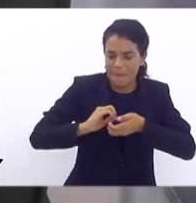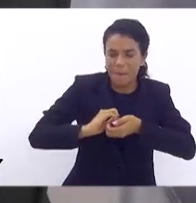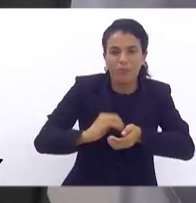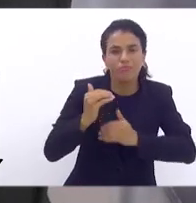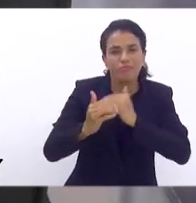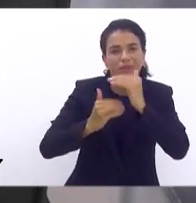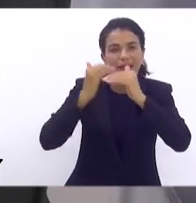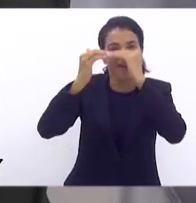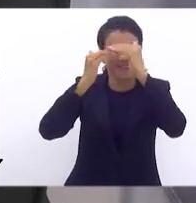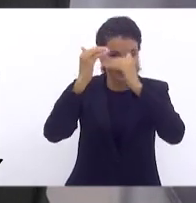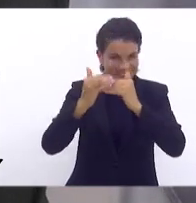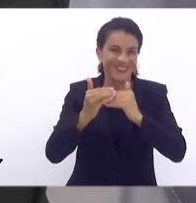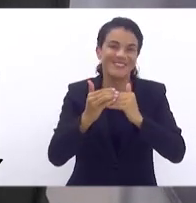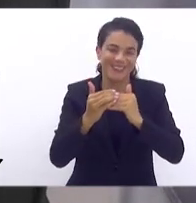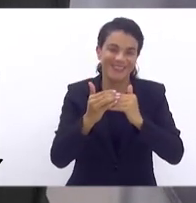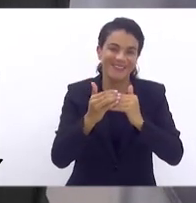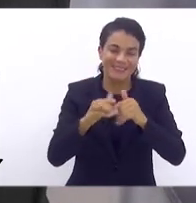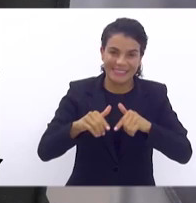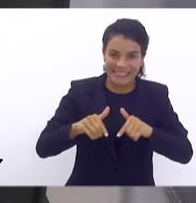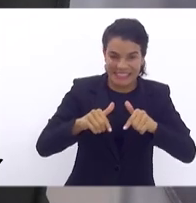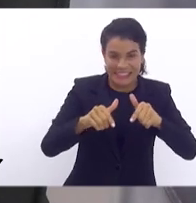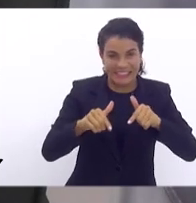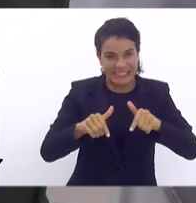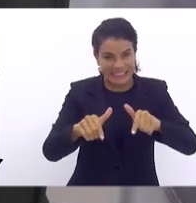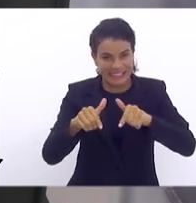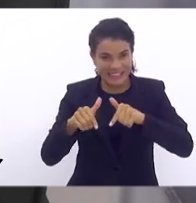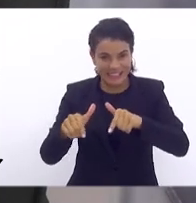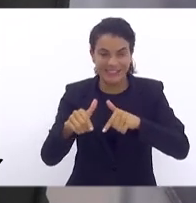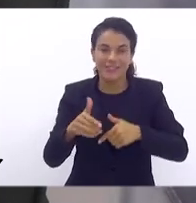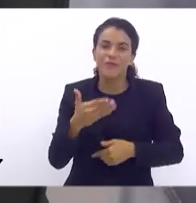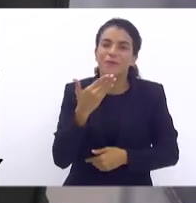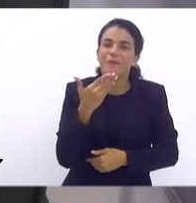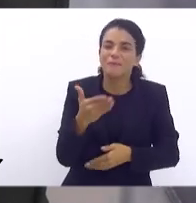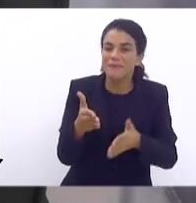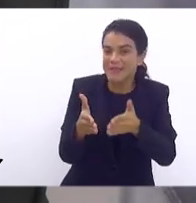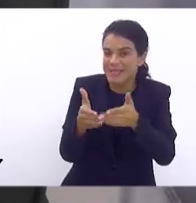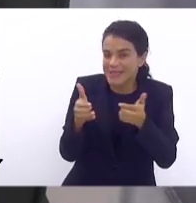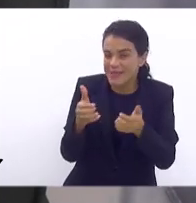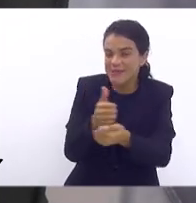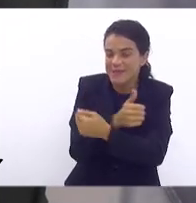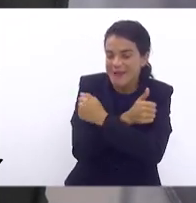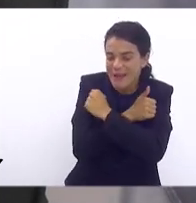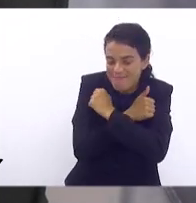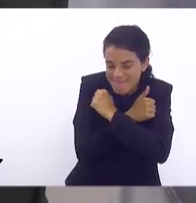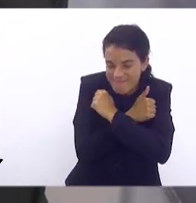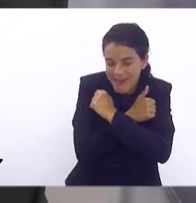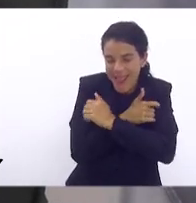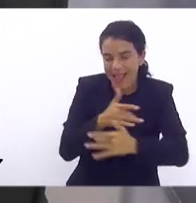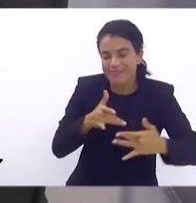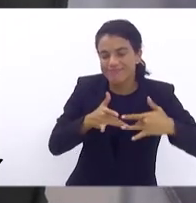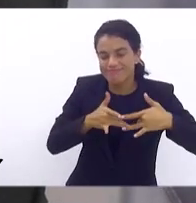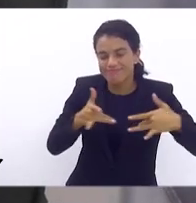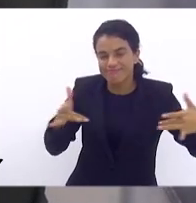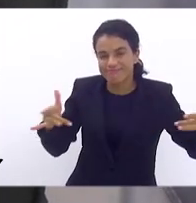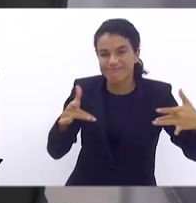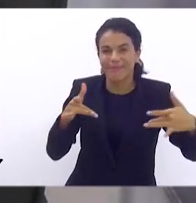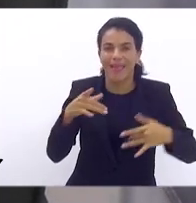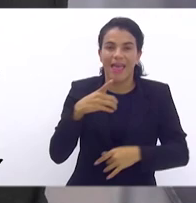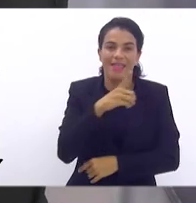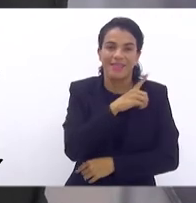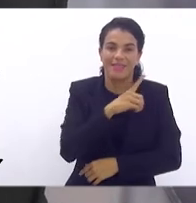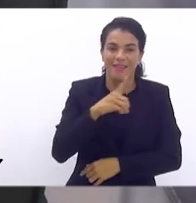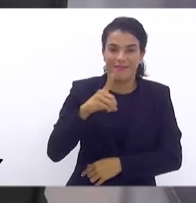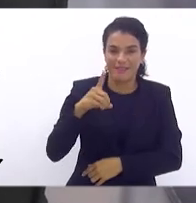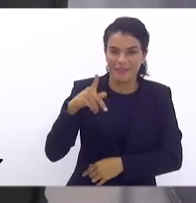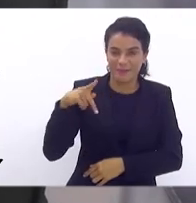construção dessas ações né então pedir aqui que deve o nosso abraço fraterno a nossa defensora geral né